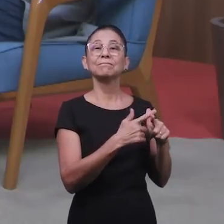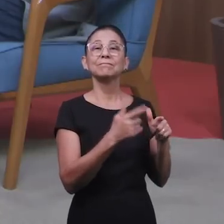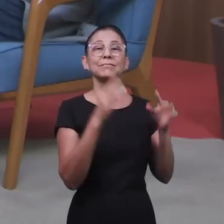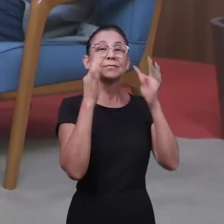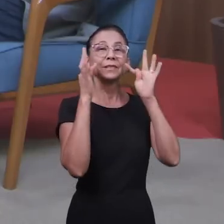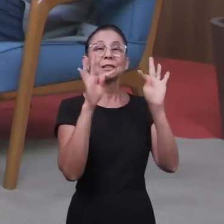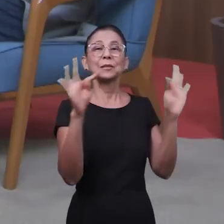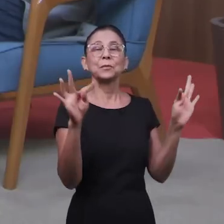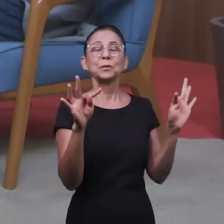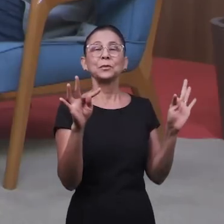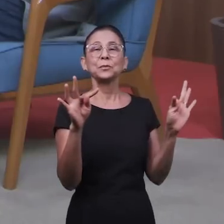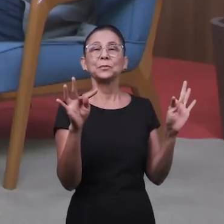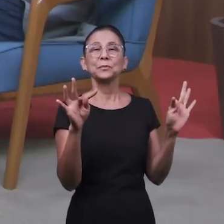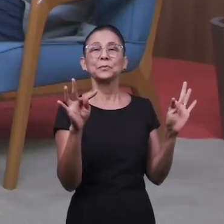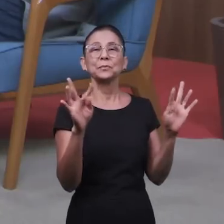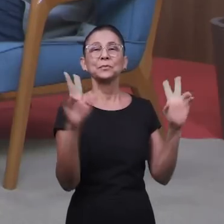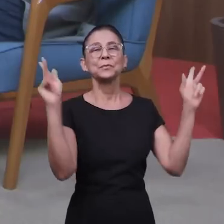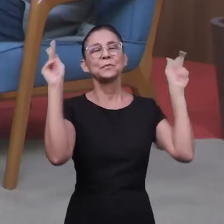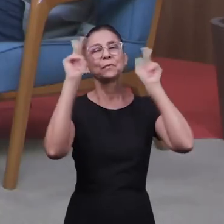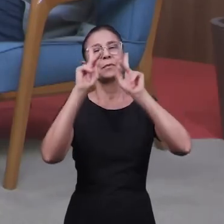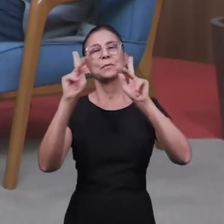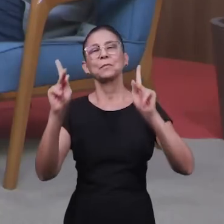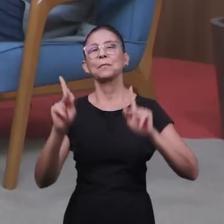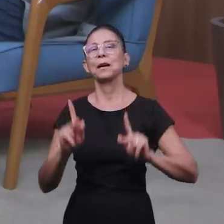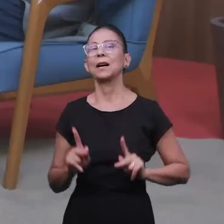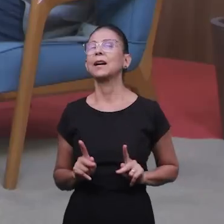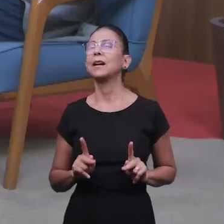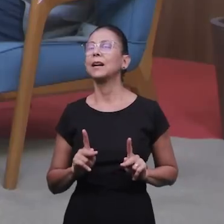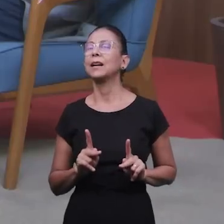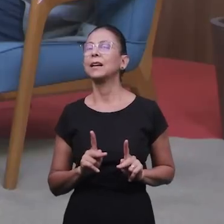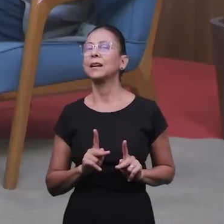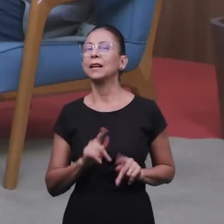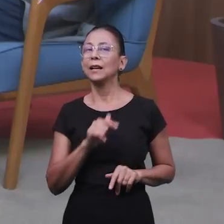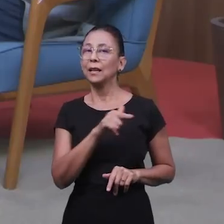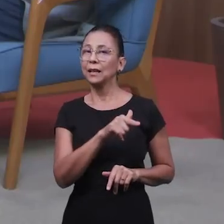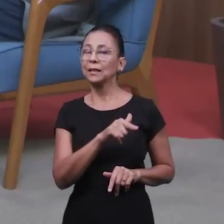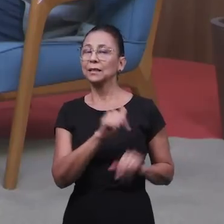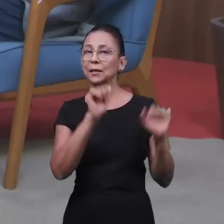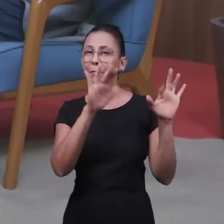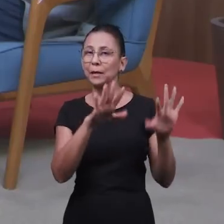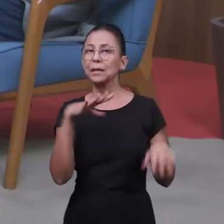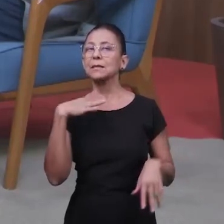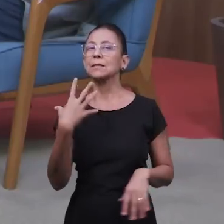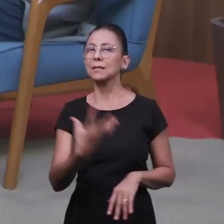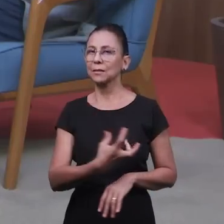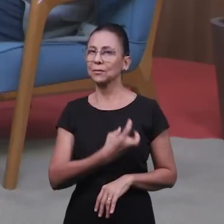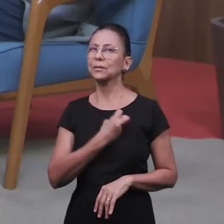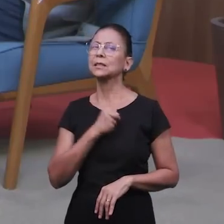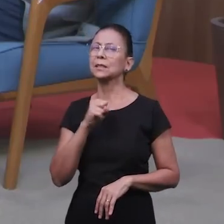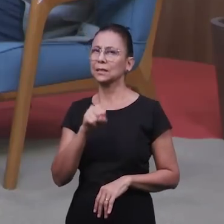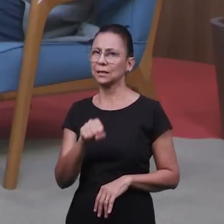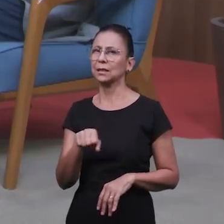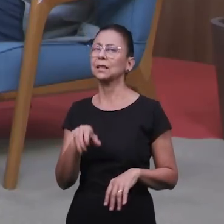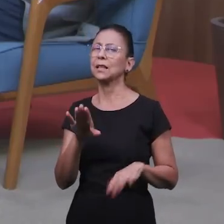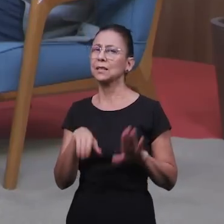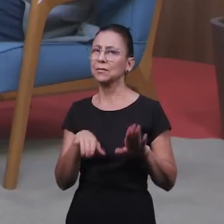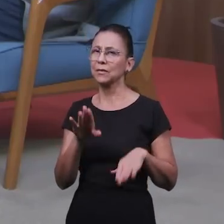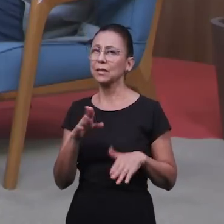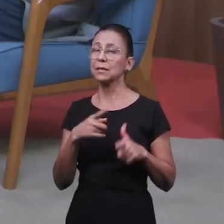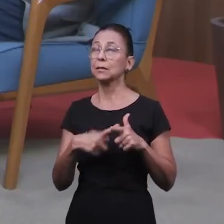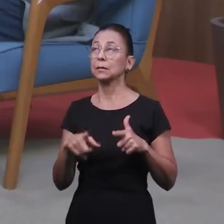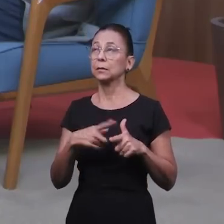demonstra paz, porque ela tem a bênção da salvação. Você pode enfrentar circunstâncias